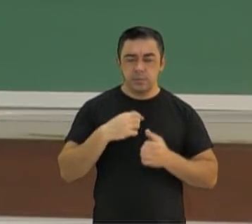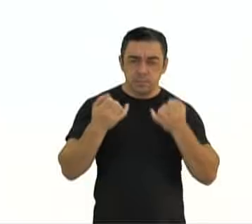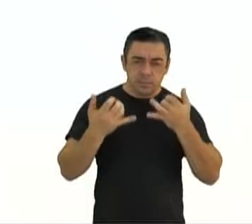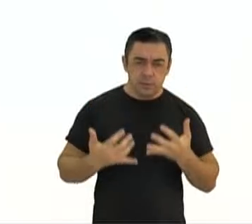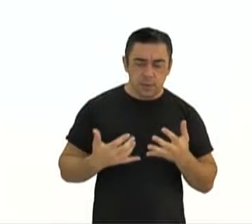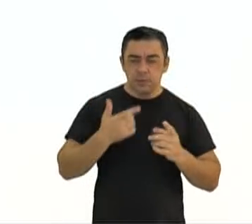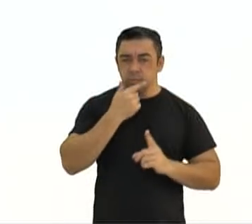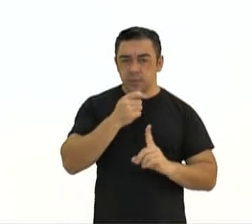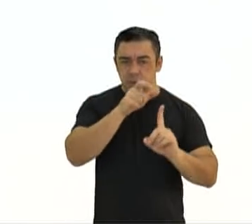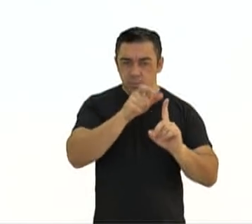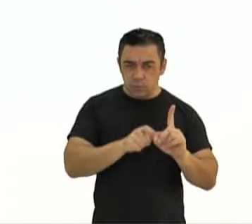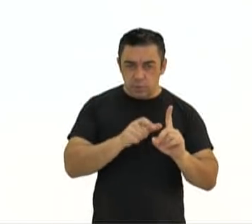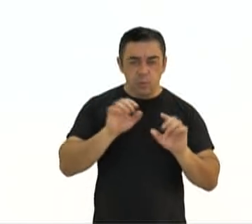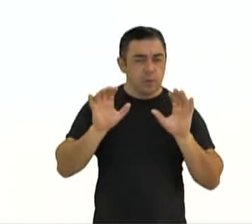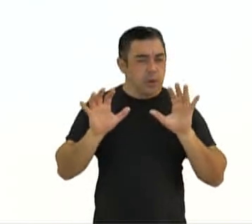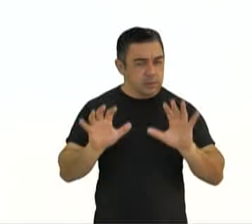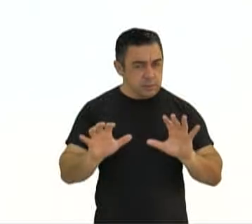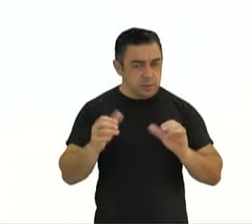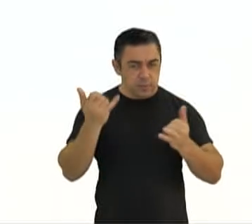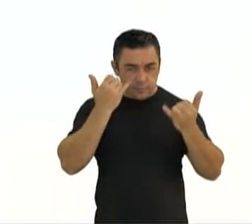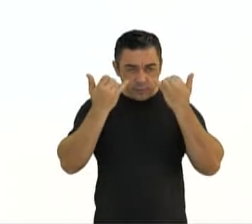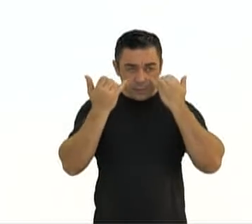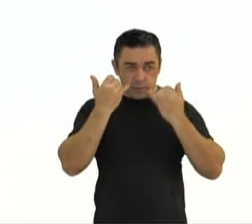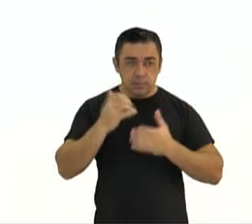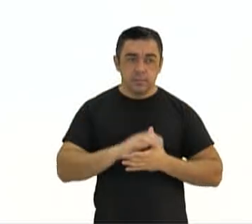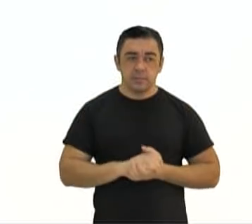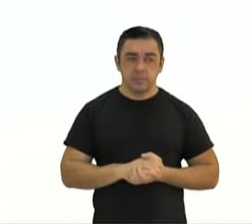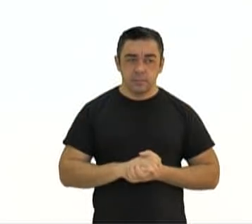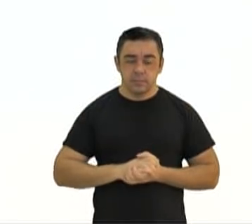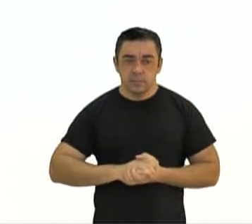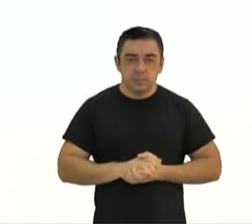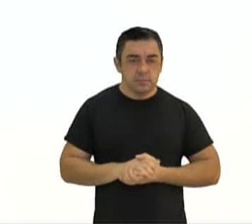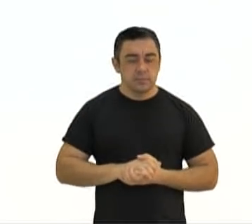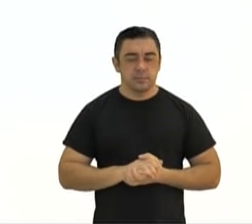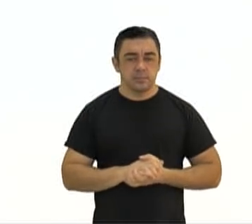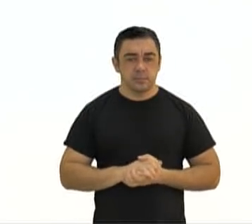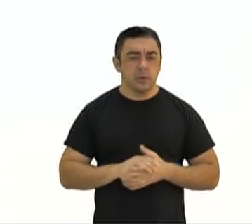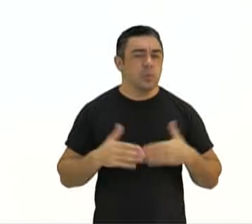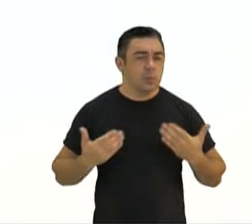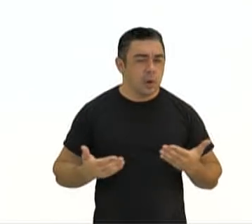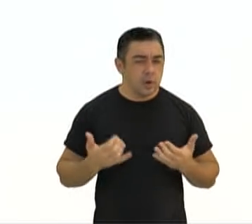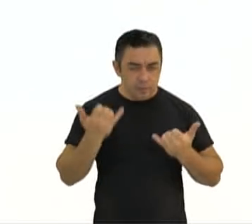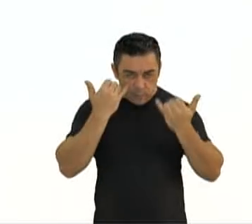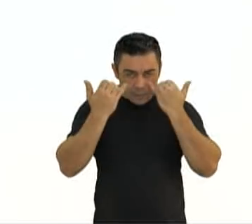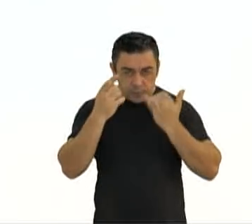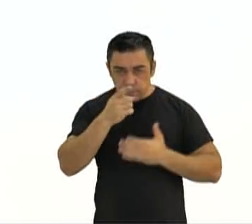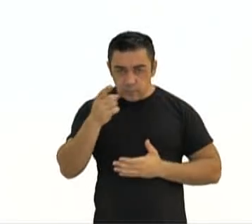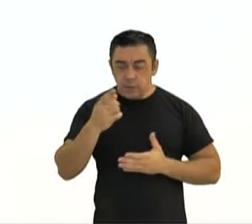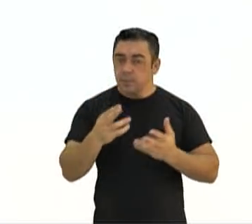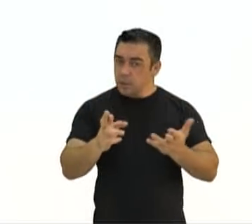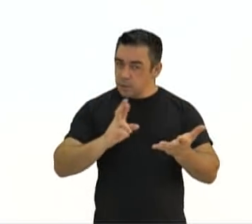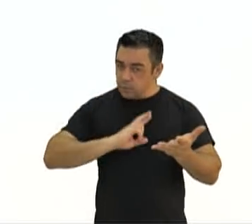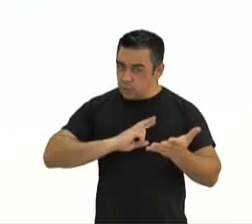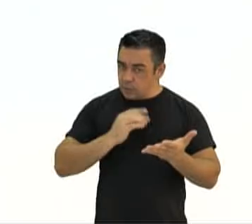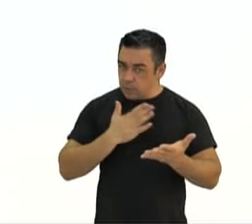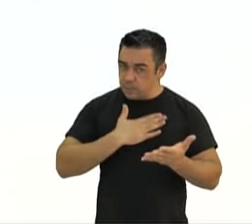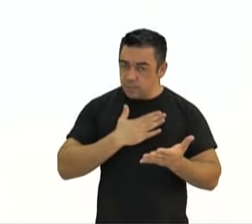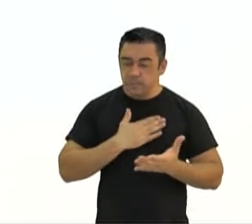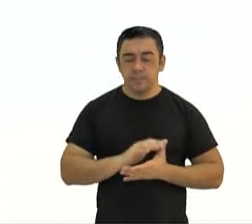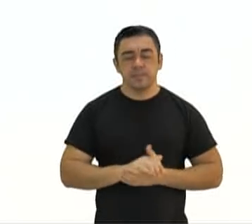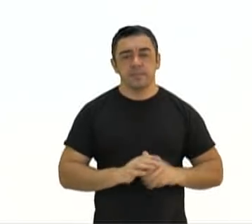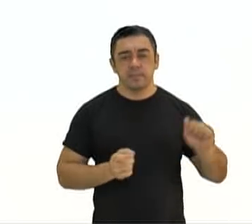Murilo, teríamos as seguintes informações. Quais informações a gente teria? Você que vai ter que me responder isso,